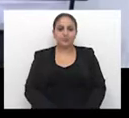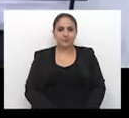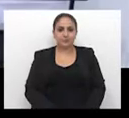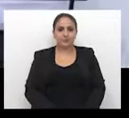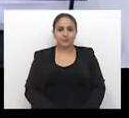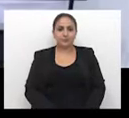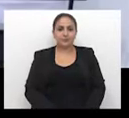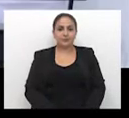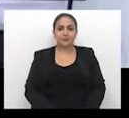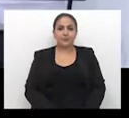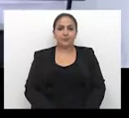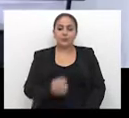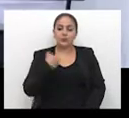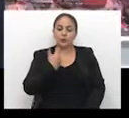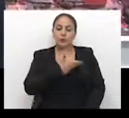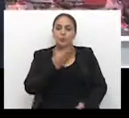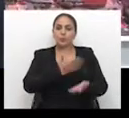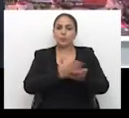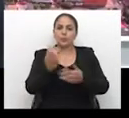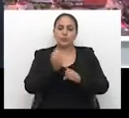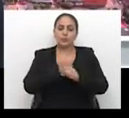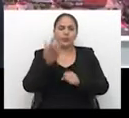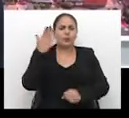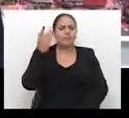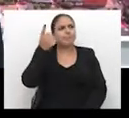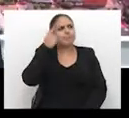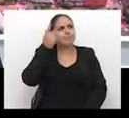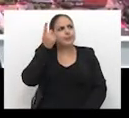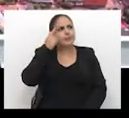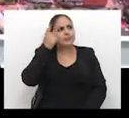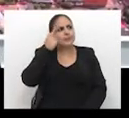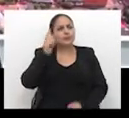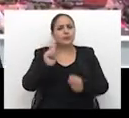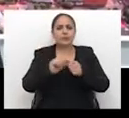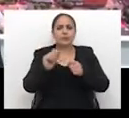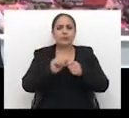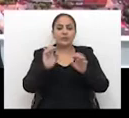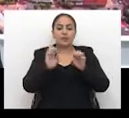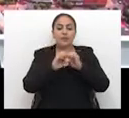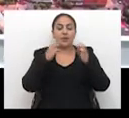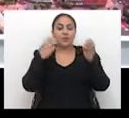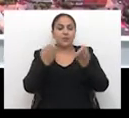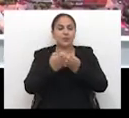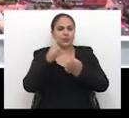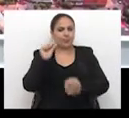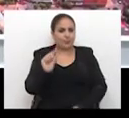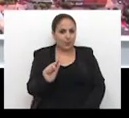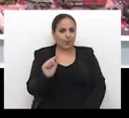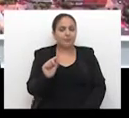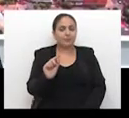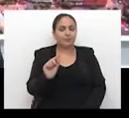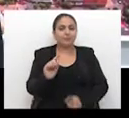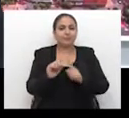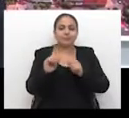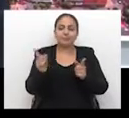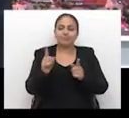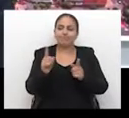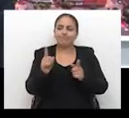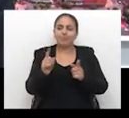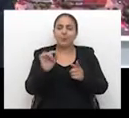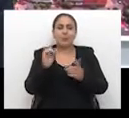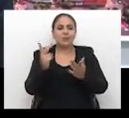sorrindo começamos o ano passado pensando em fazer um festival um pouco menor